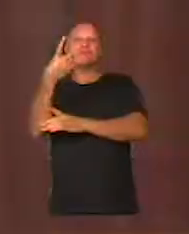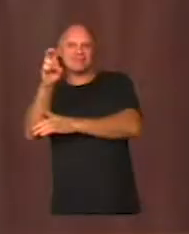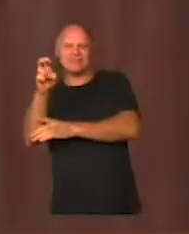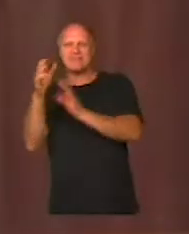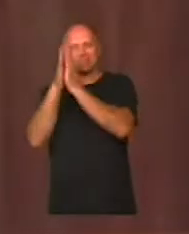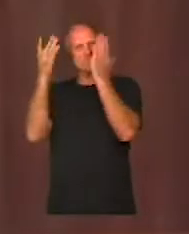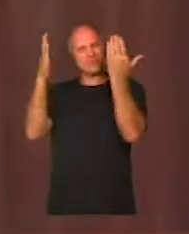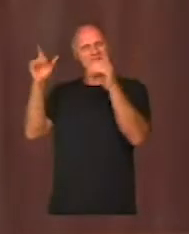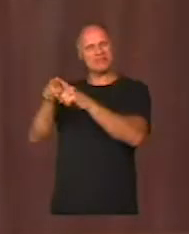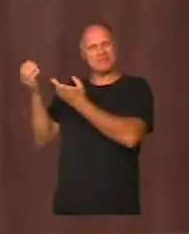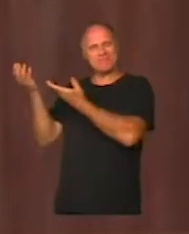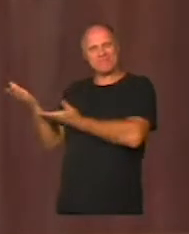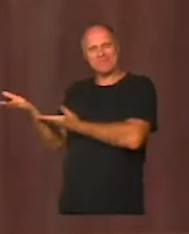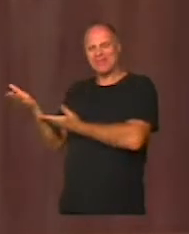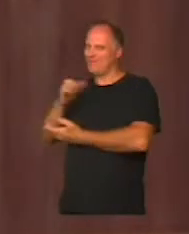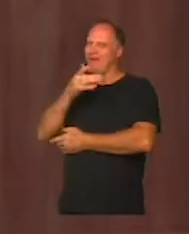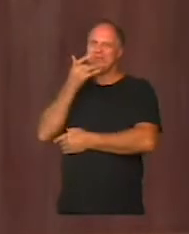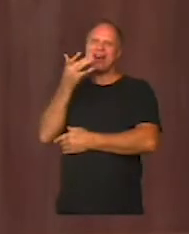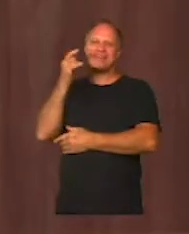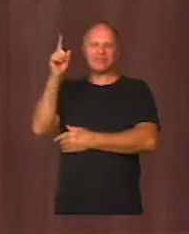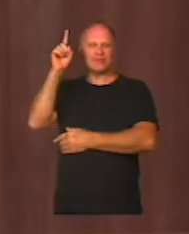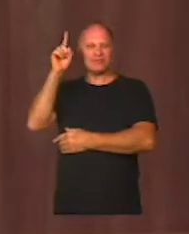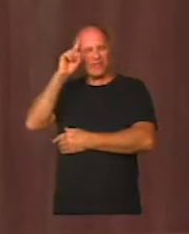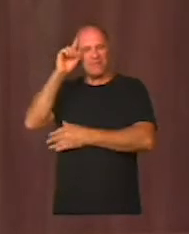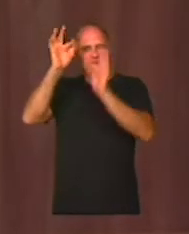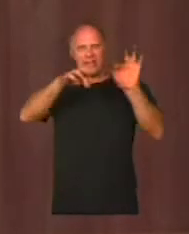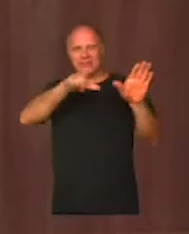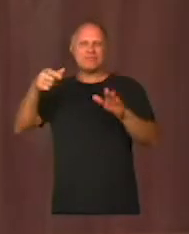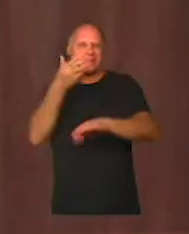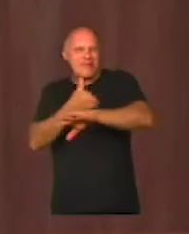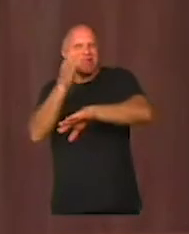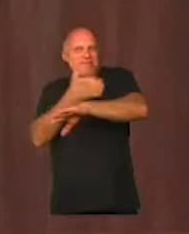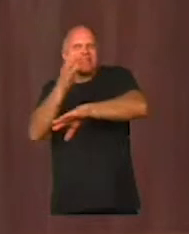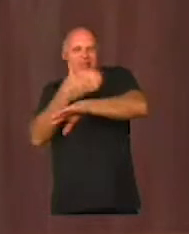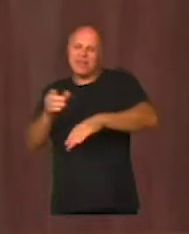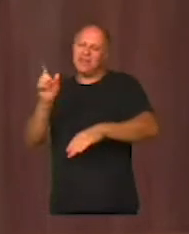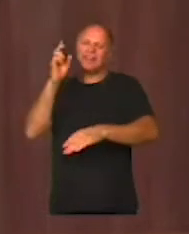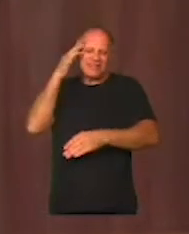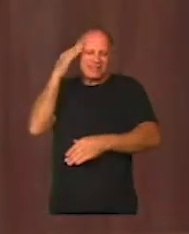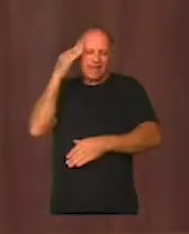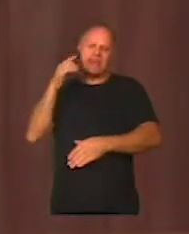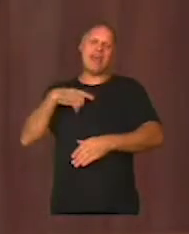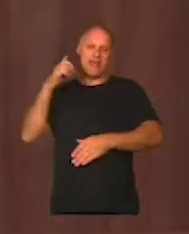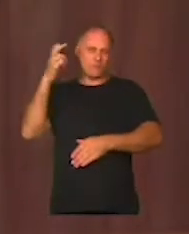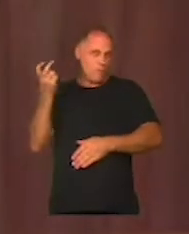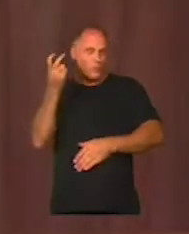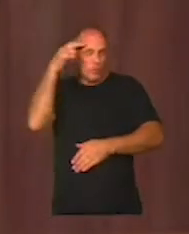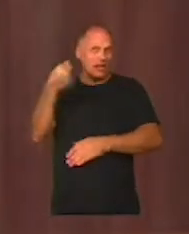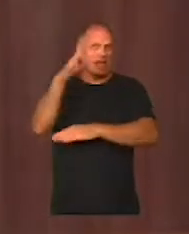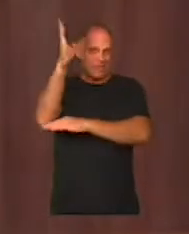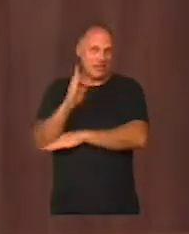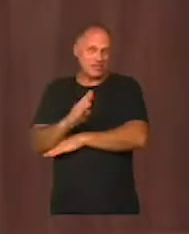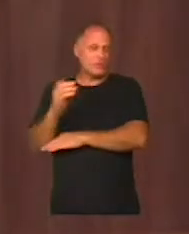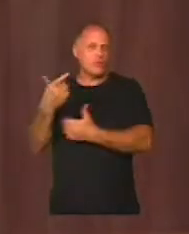Leila. Não, também não é fácil ensaiar todo final de semana, tá lá, a gente sabe que nem sempre a cultura no Brasil é